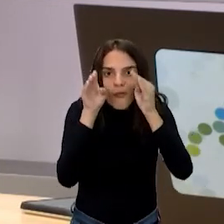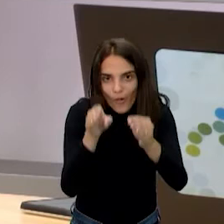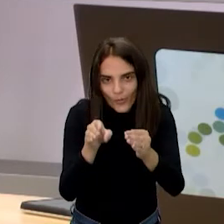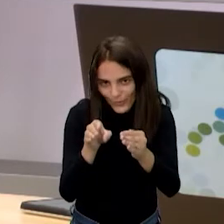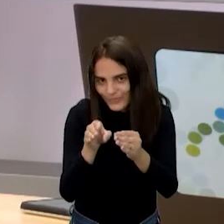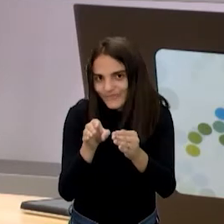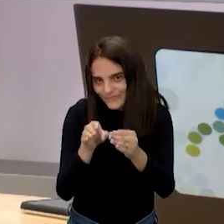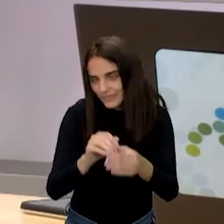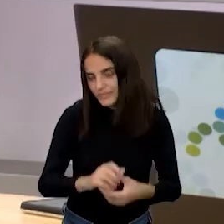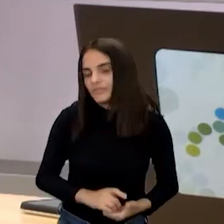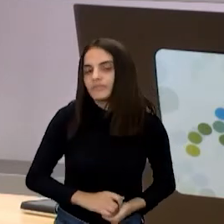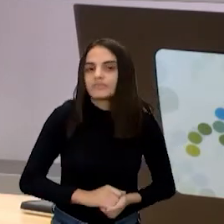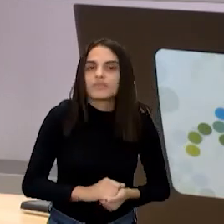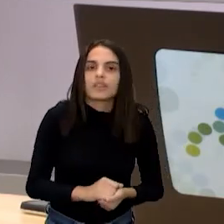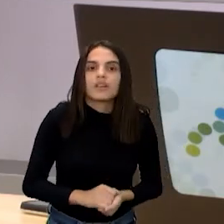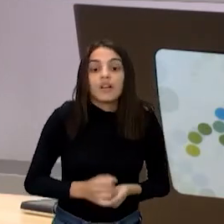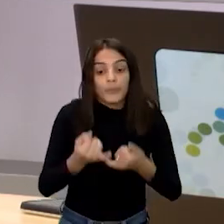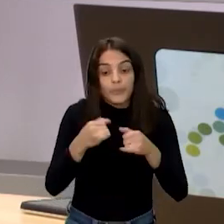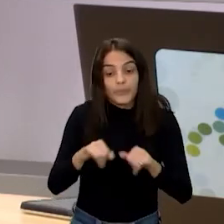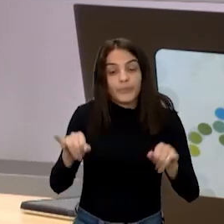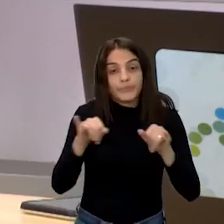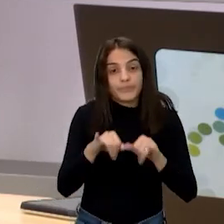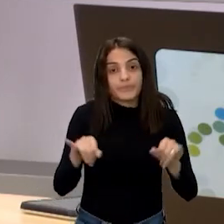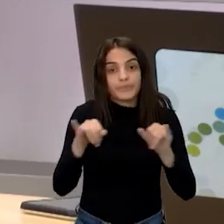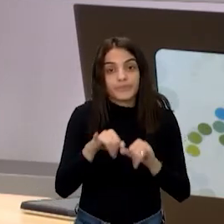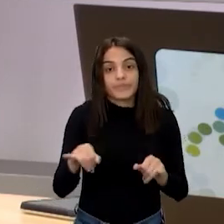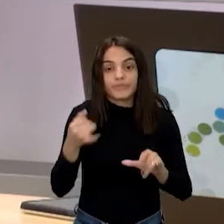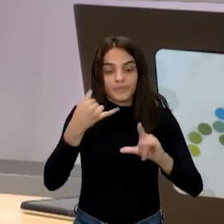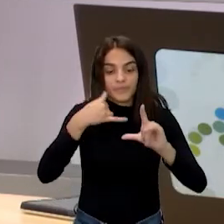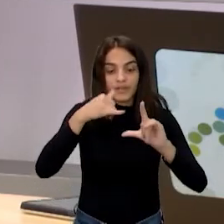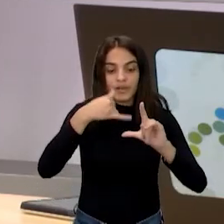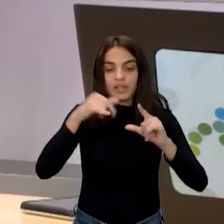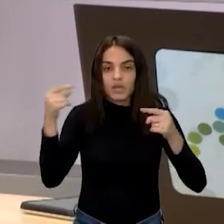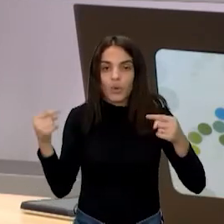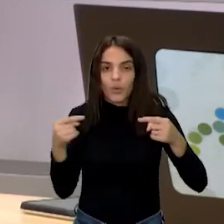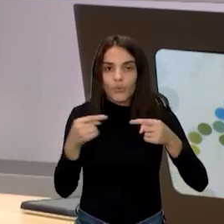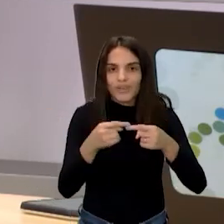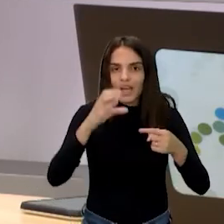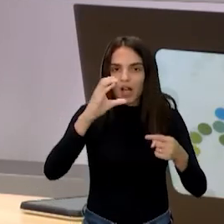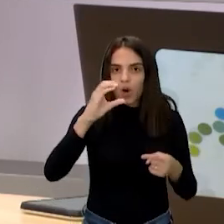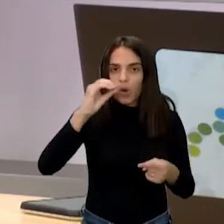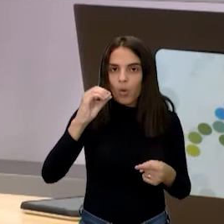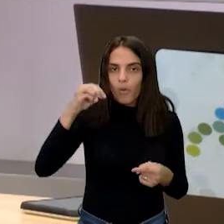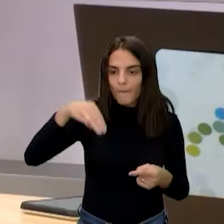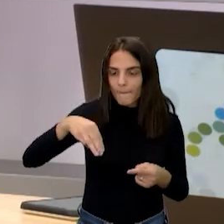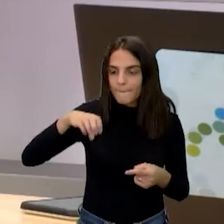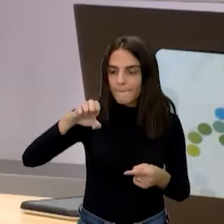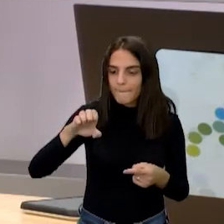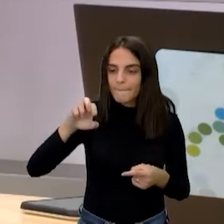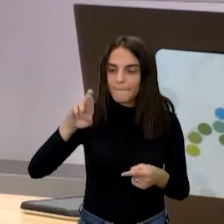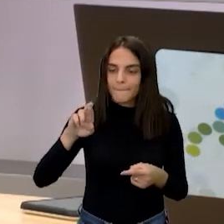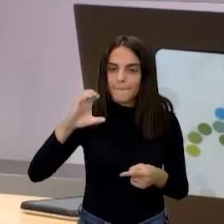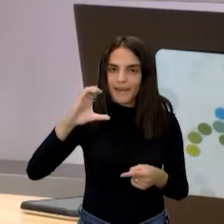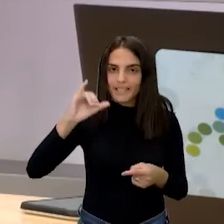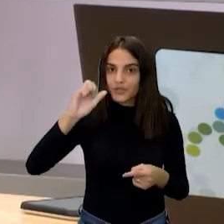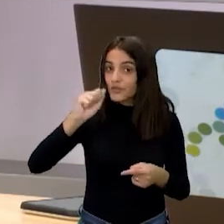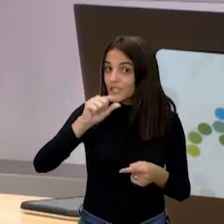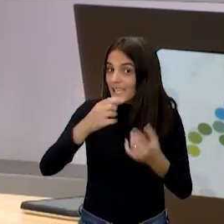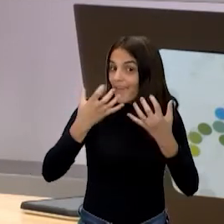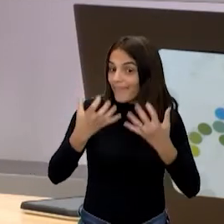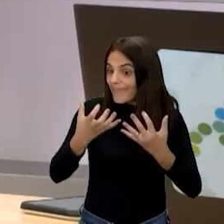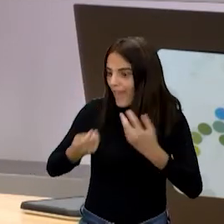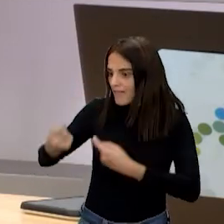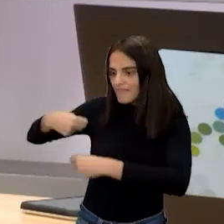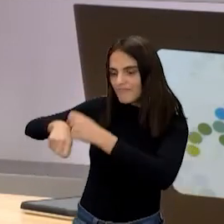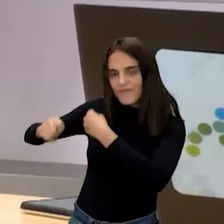comércio. Então, quando a gente fala de publicidade, a gente está falando da propaganda voltada para o comércio, né? Então, você quer vender o produto, você quer